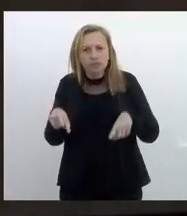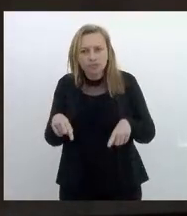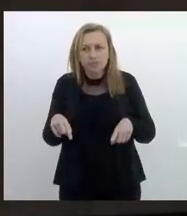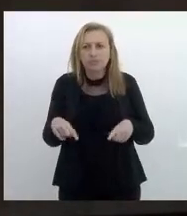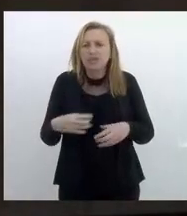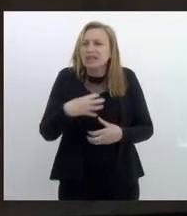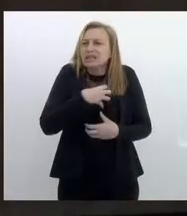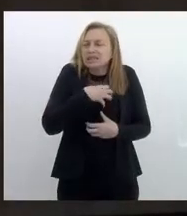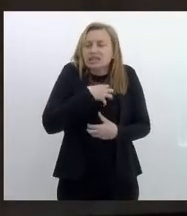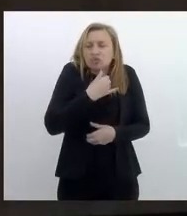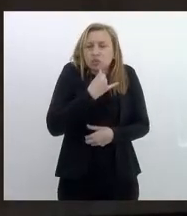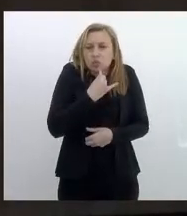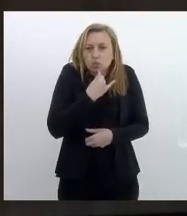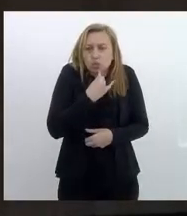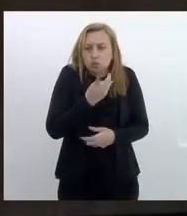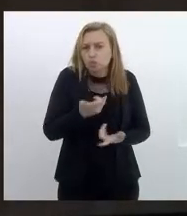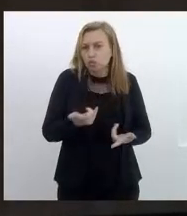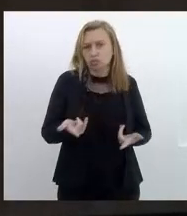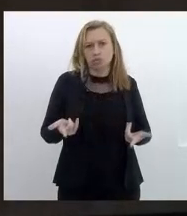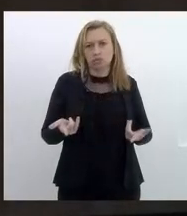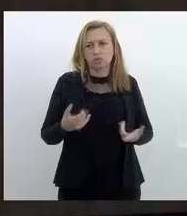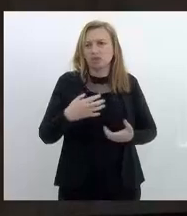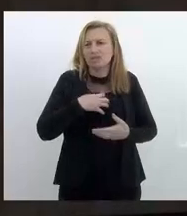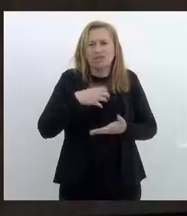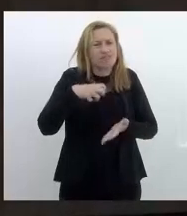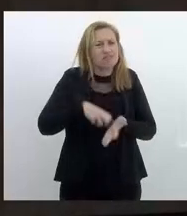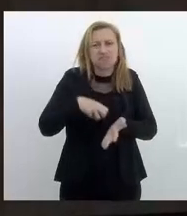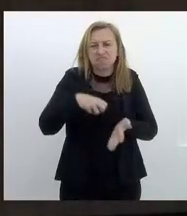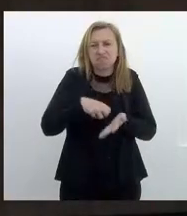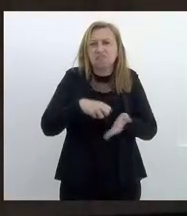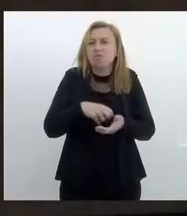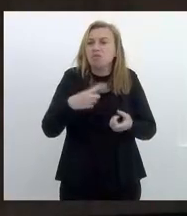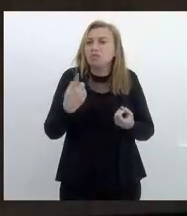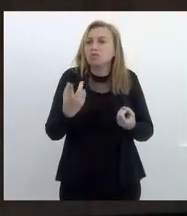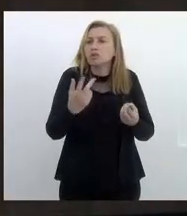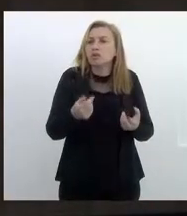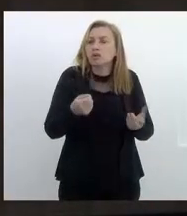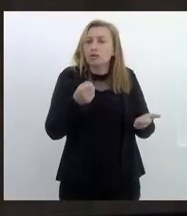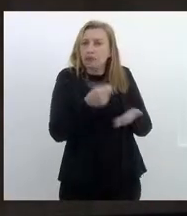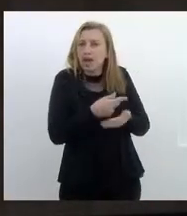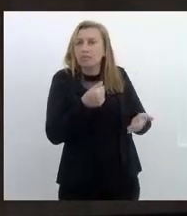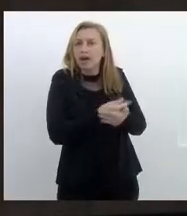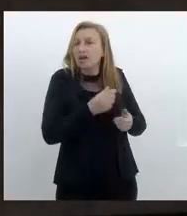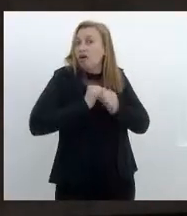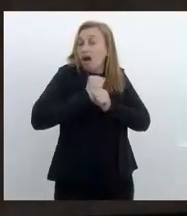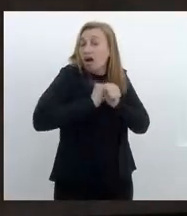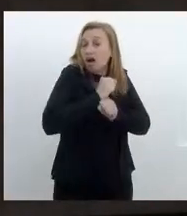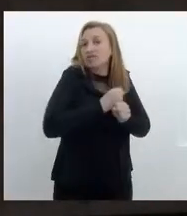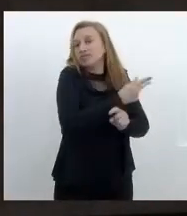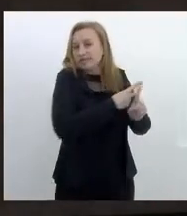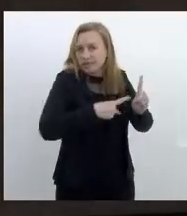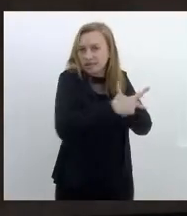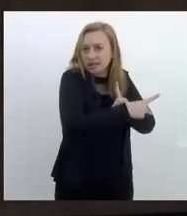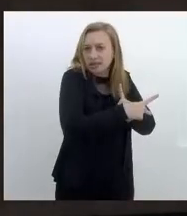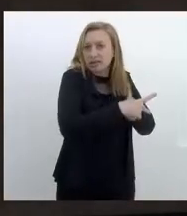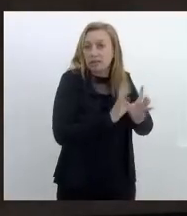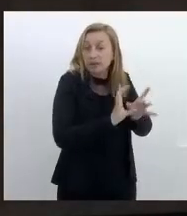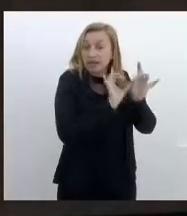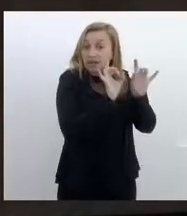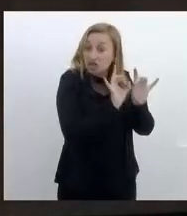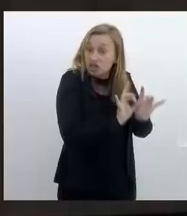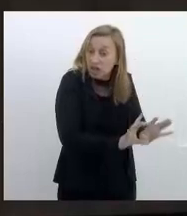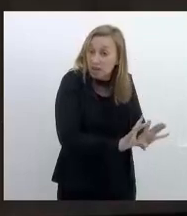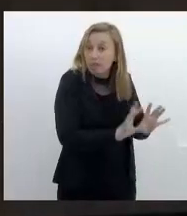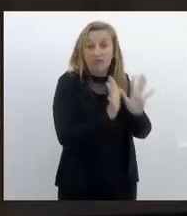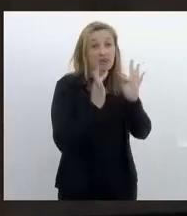se sente entristecido e se sente castigado por pela sua contribuição previdenciária para deixar para os seus